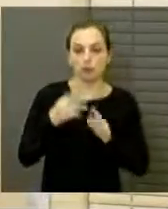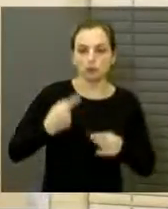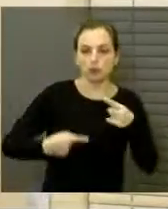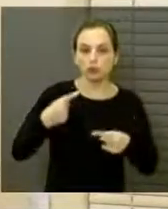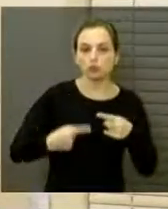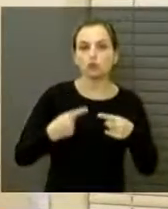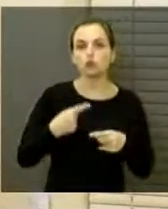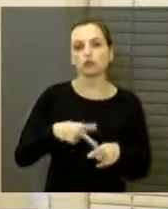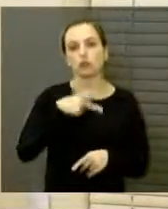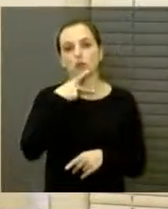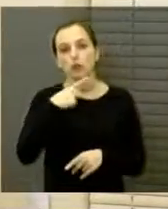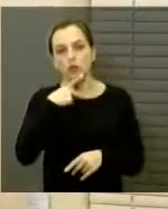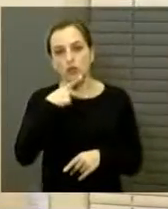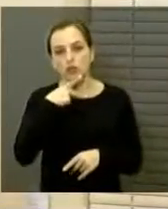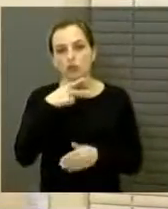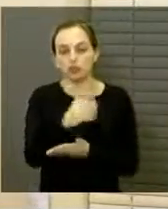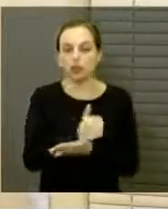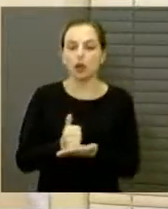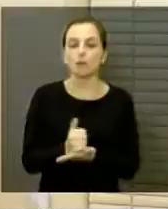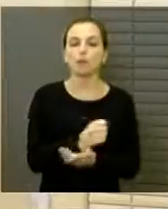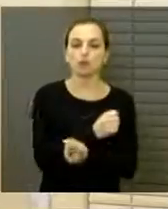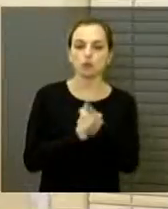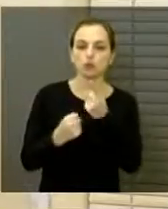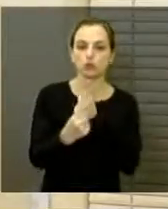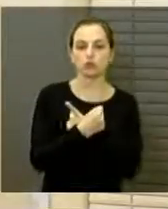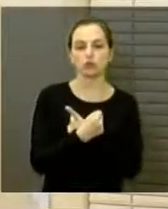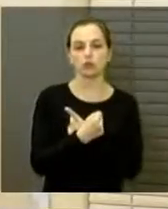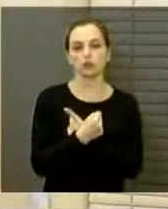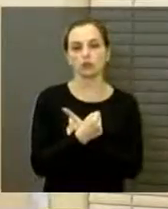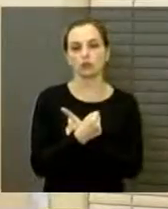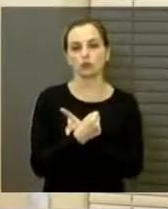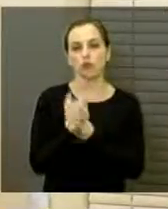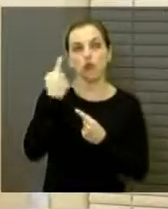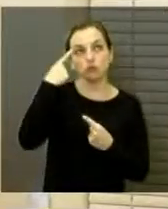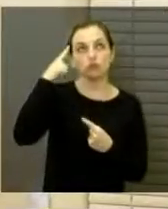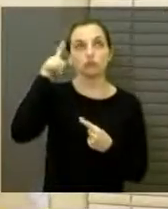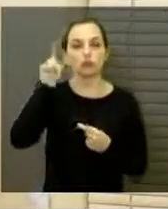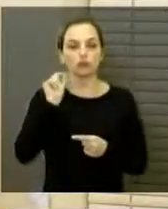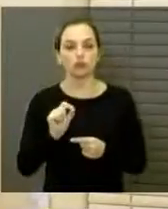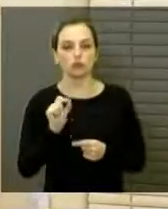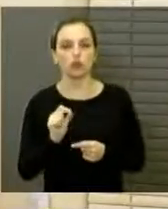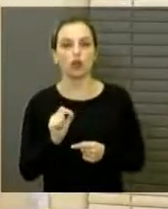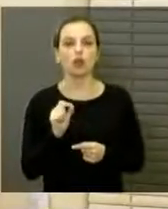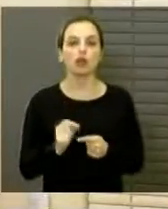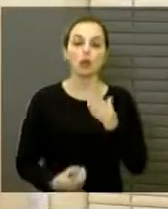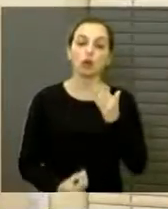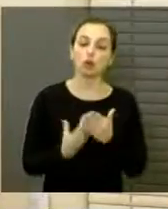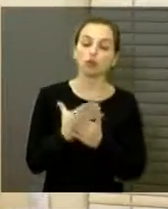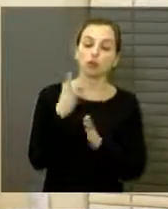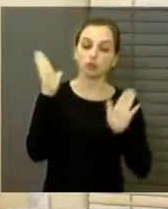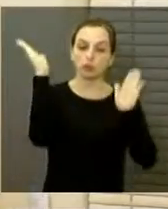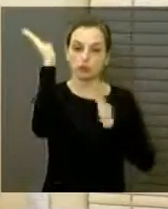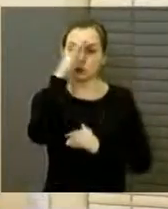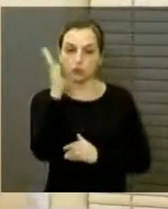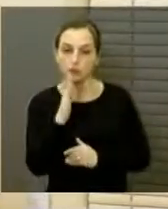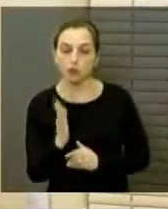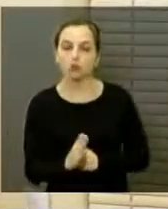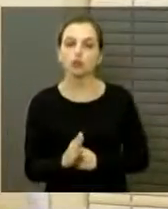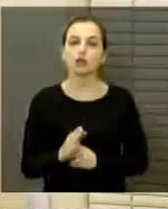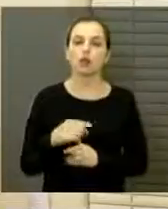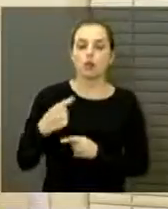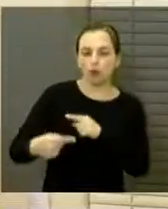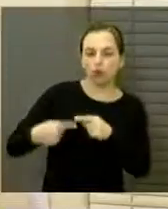política e disputar na base da sociedade a ideia de que o que aconteceu no Brasil, e eu acho que depois